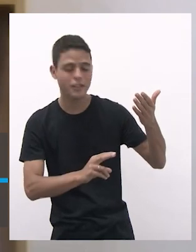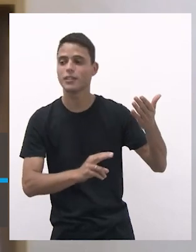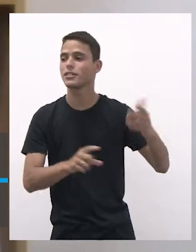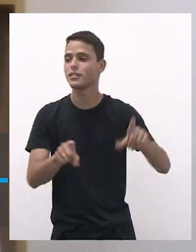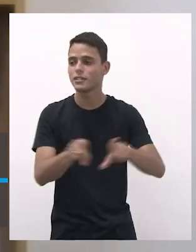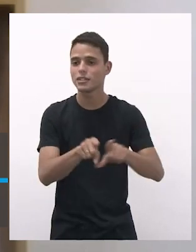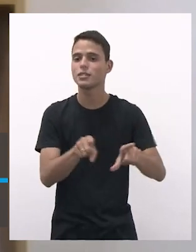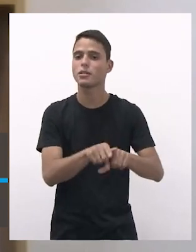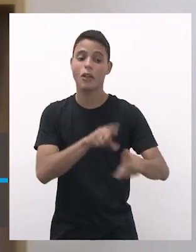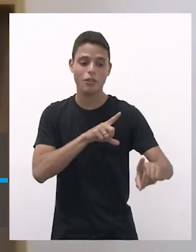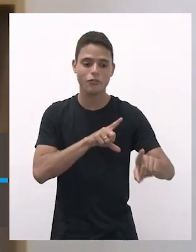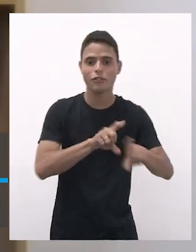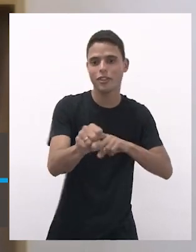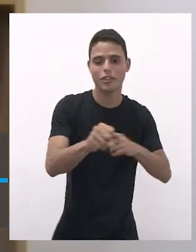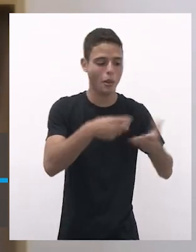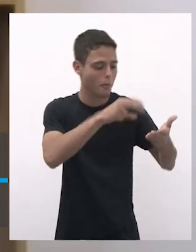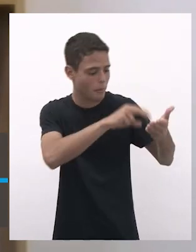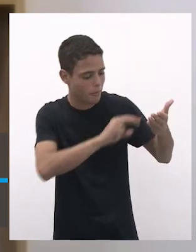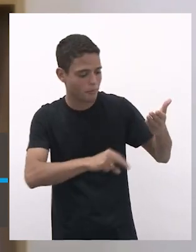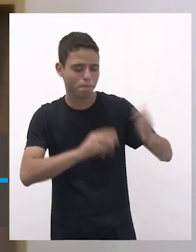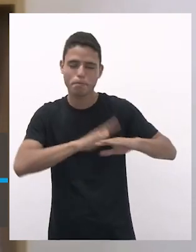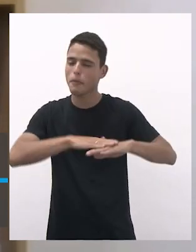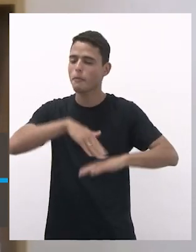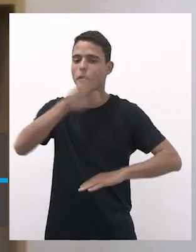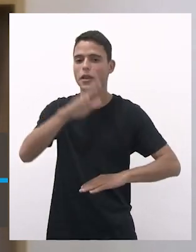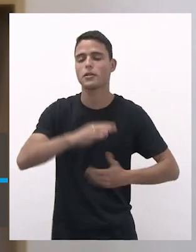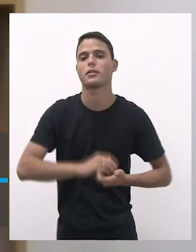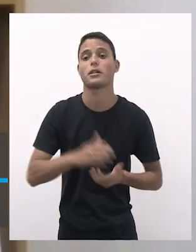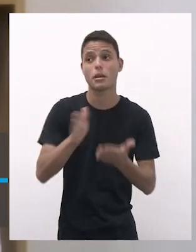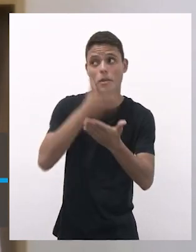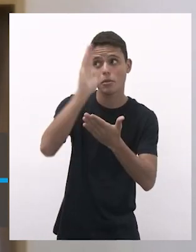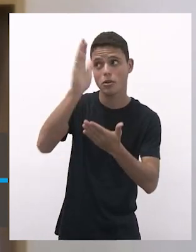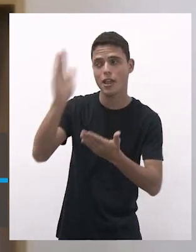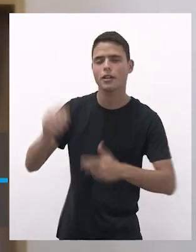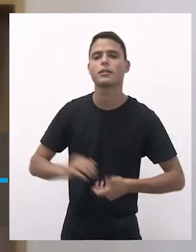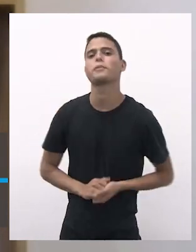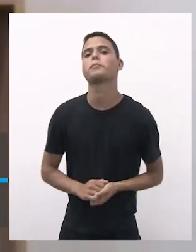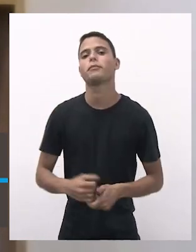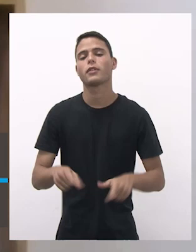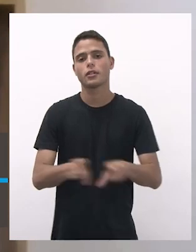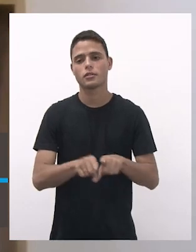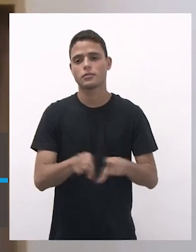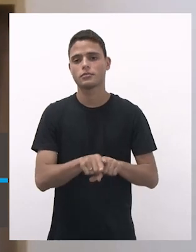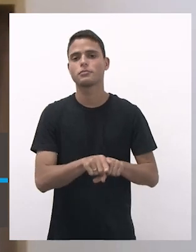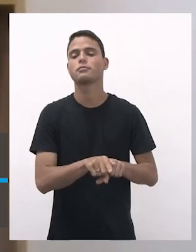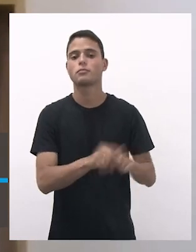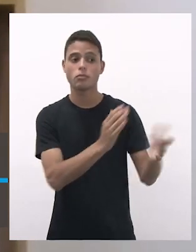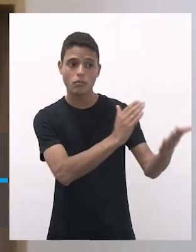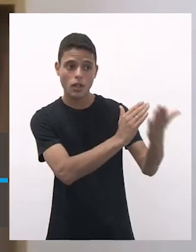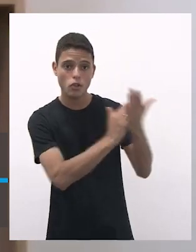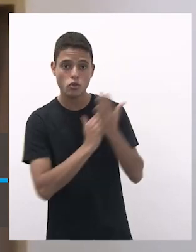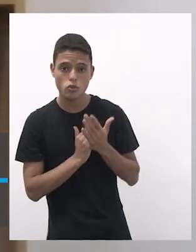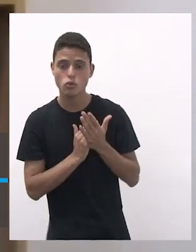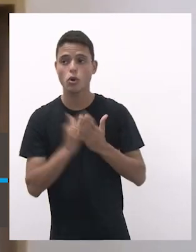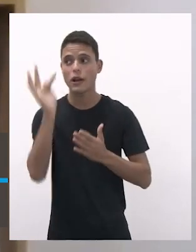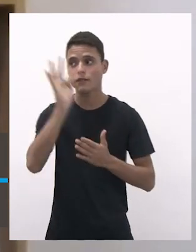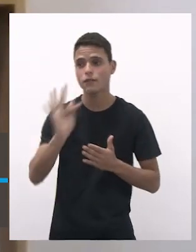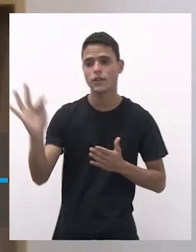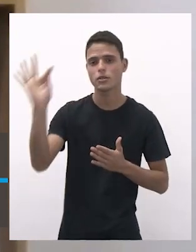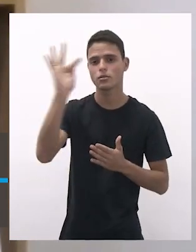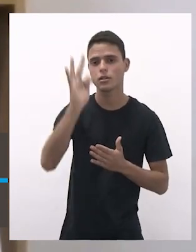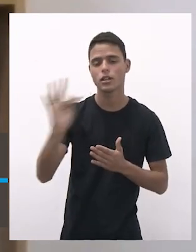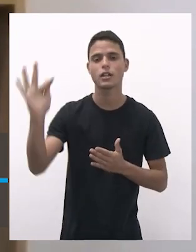por ser uma das maiores leitoras da biblioteca. Isso me fez, me levou à faculdade de